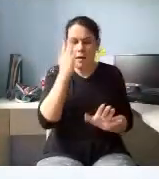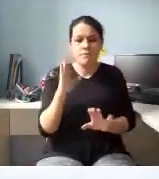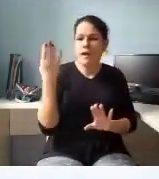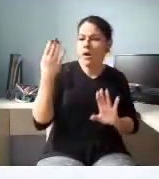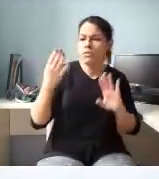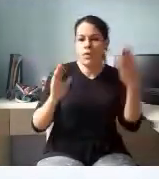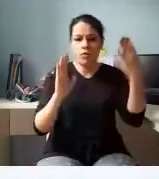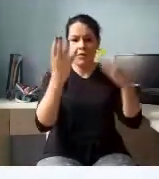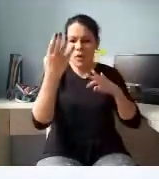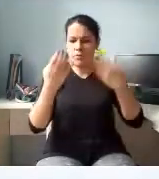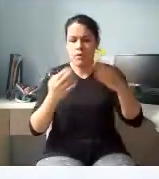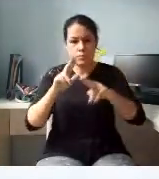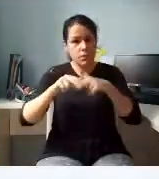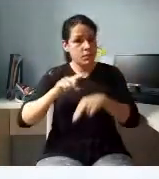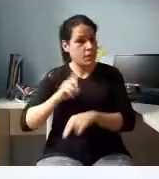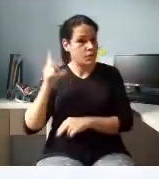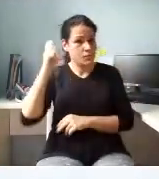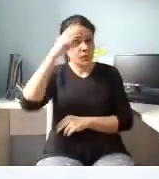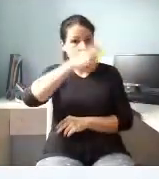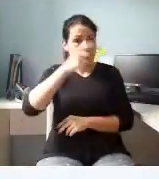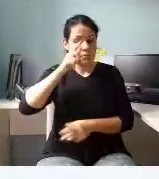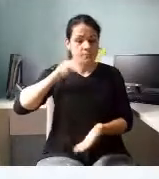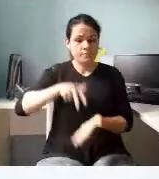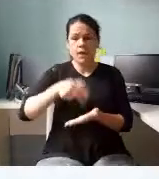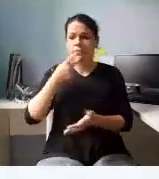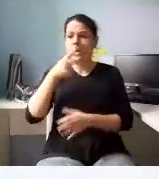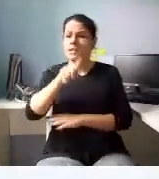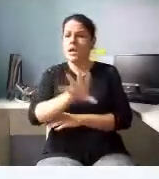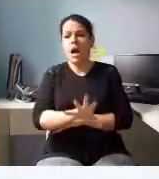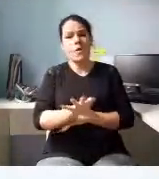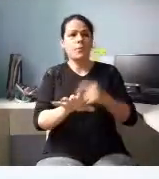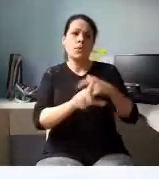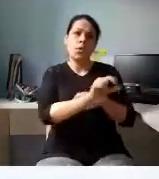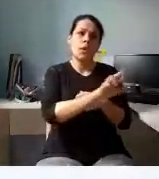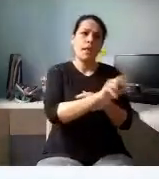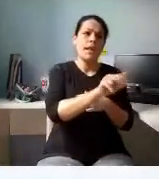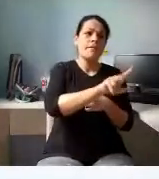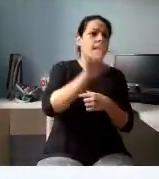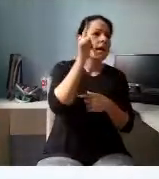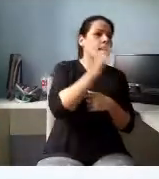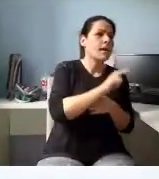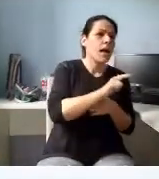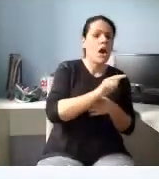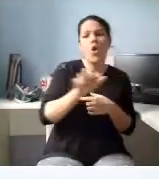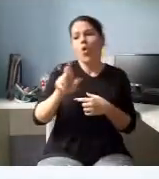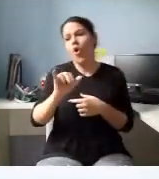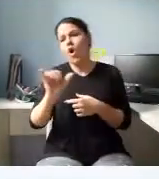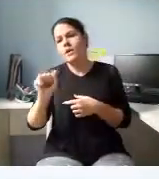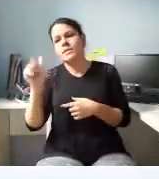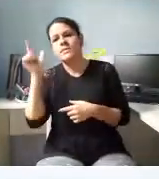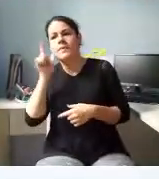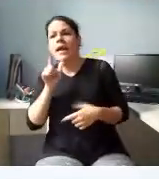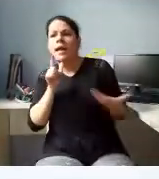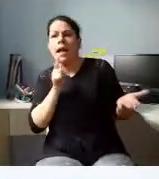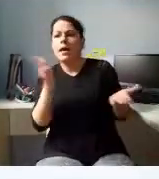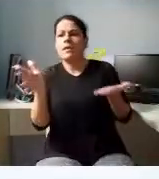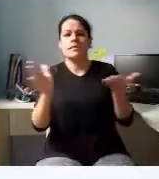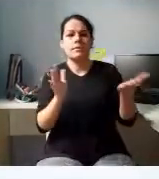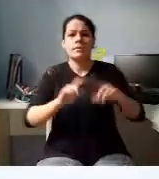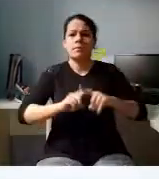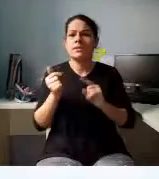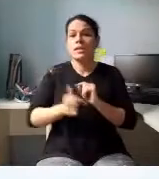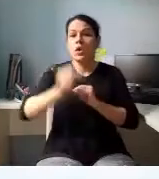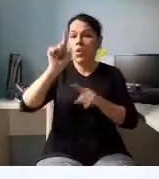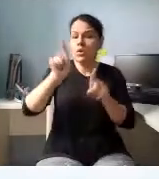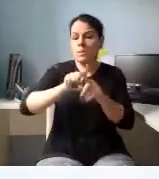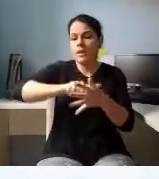uma dificuldade da gente poder afirmar, olha, Arthur Lira vai ganhar, Baleia Rossi vai ganhar. E entre mais 6 candidatos que